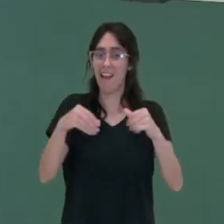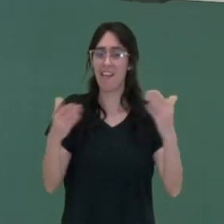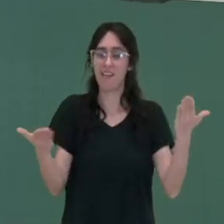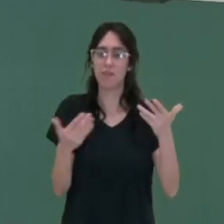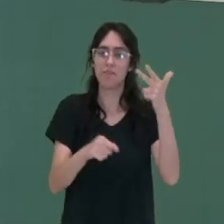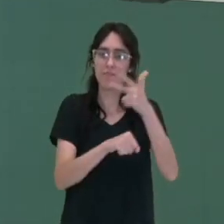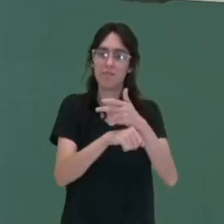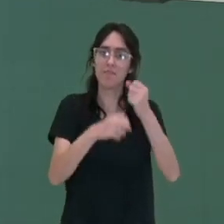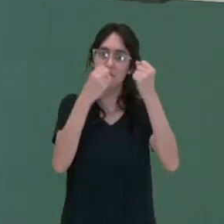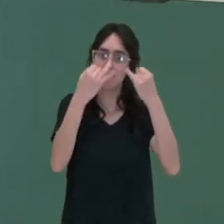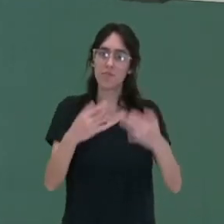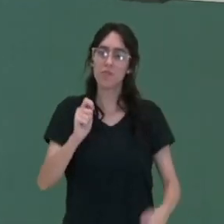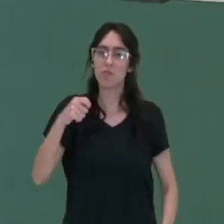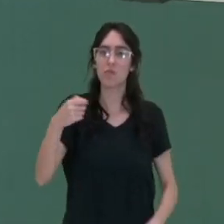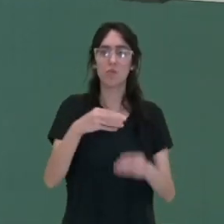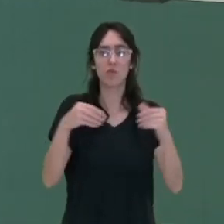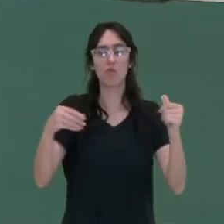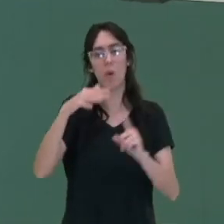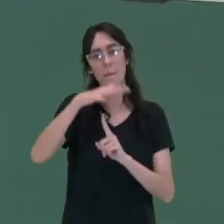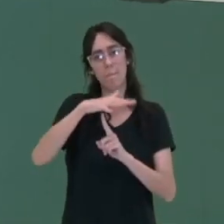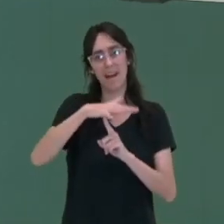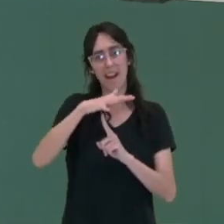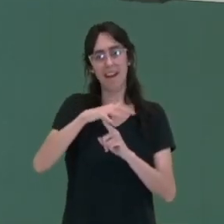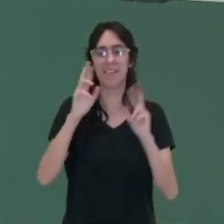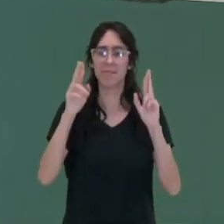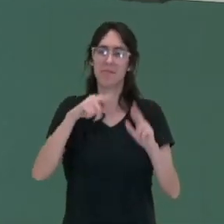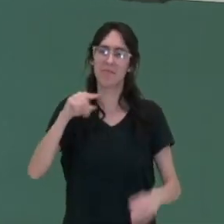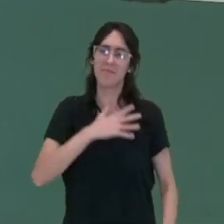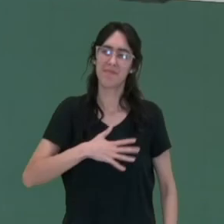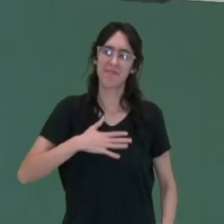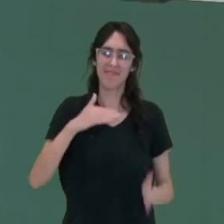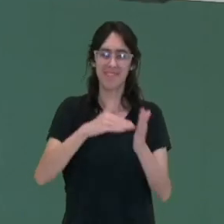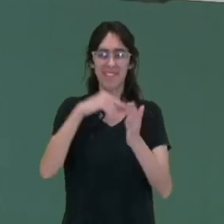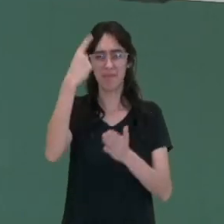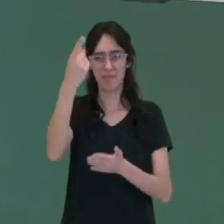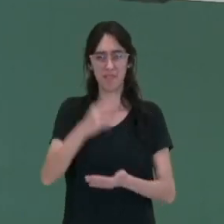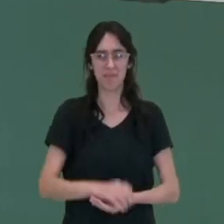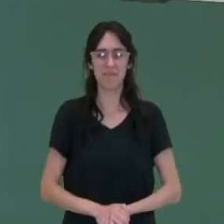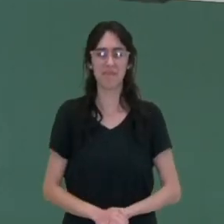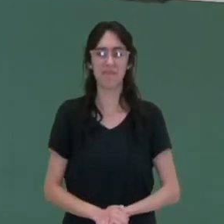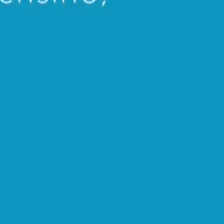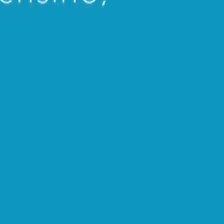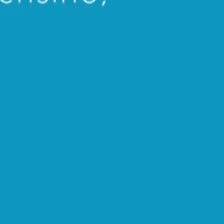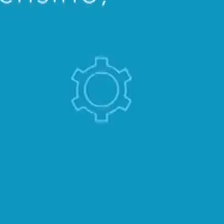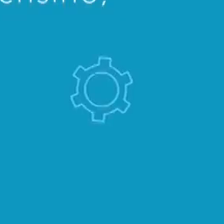Neste vídeo falamos sobre os solos do Paraná, espero que tenham gostado e até breve.